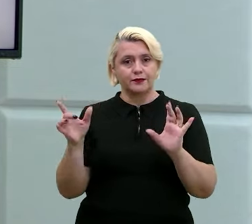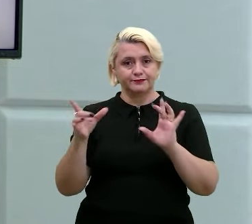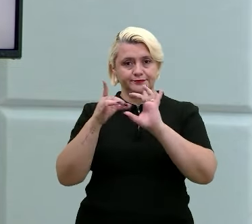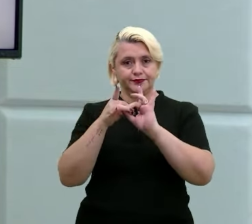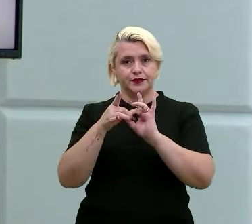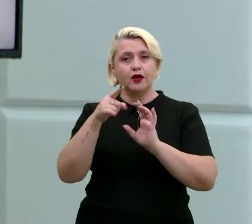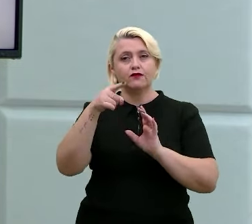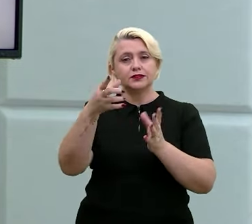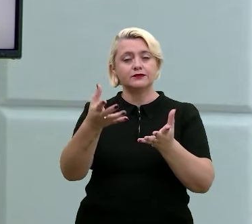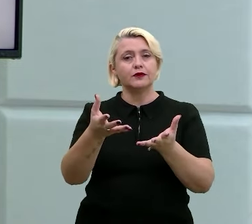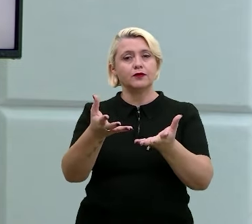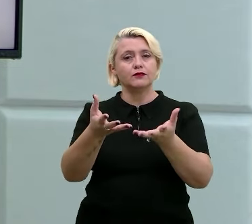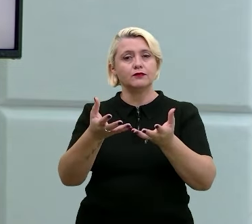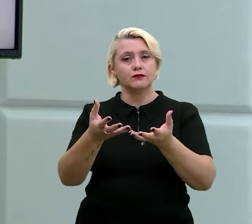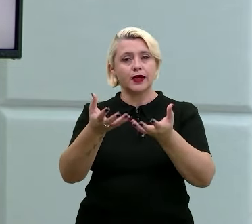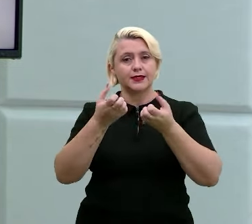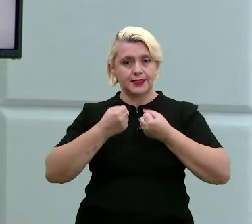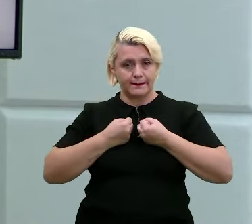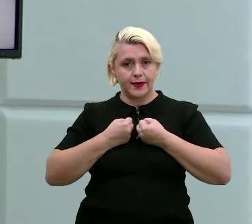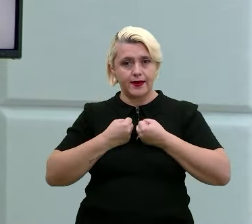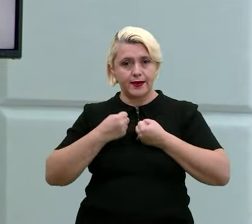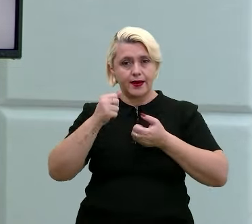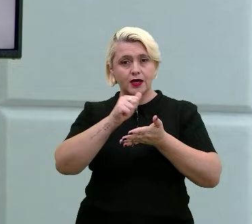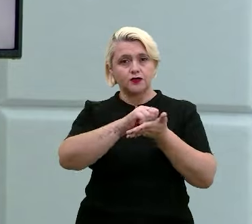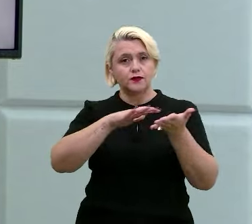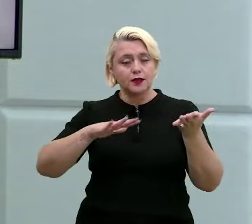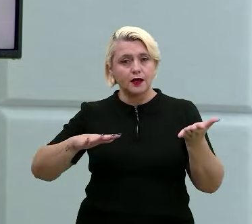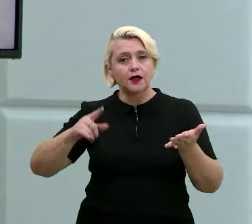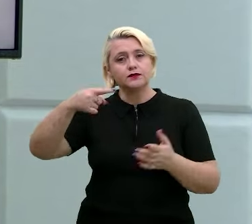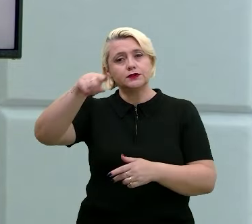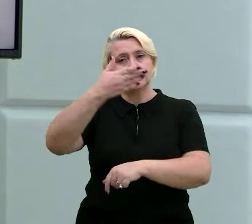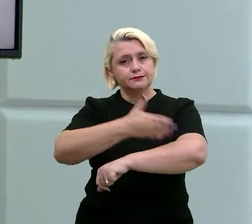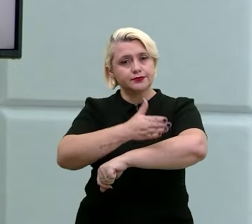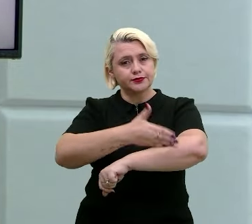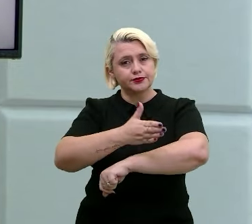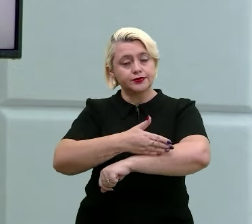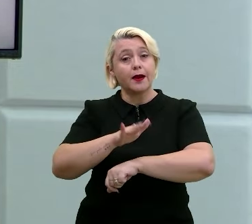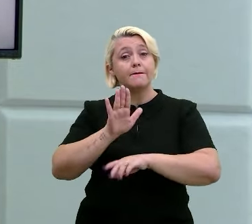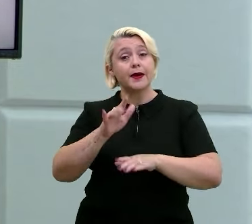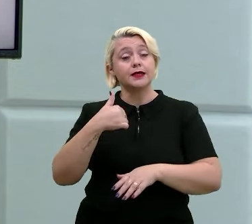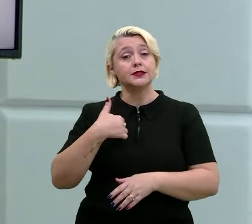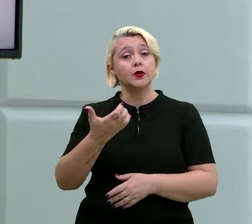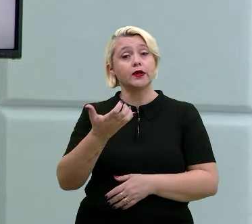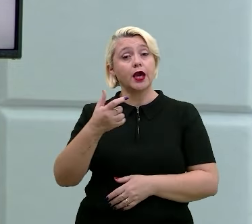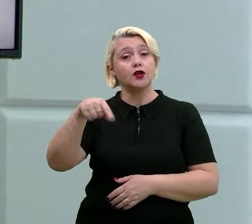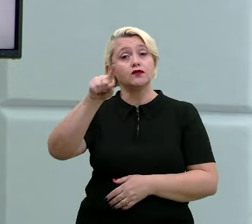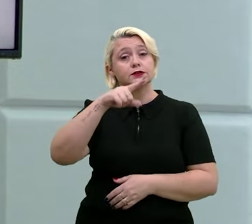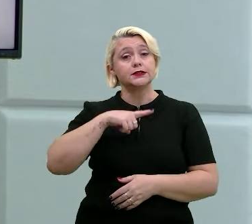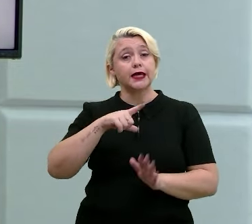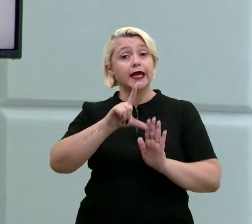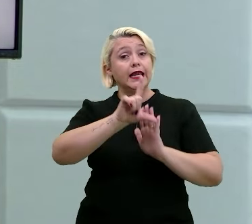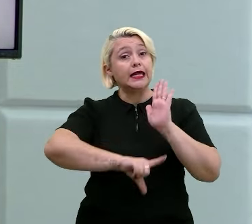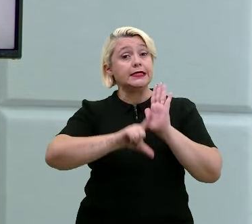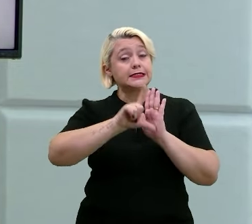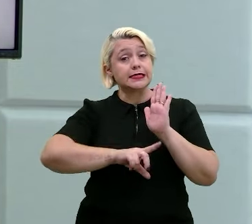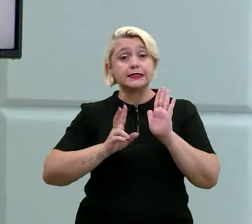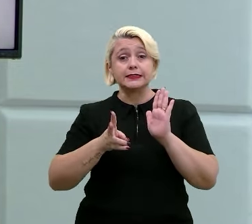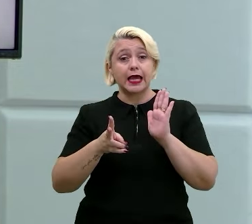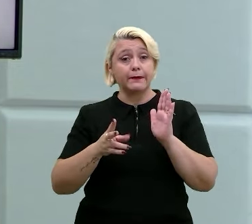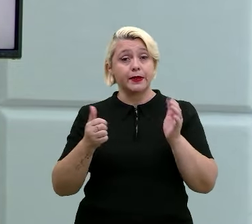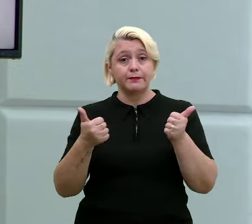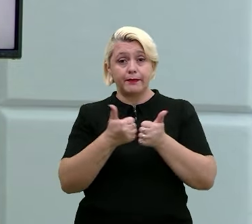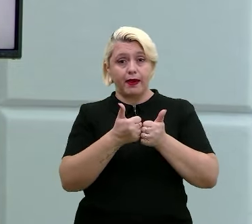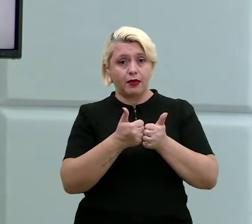vão receber aí umas atividades para fazerem, mas eu quero que vocês tenham essa listinha sempre à mão